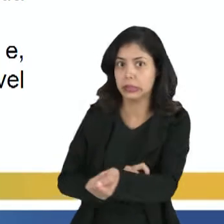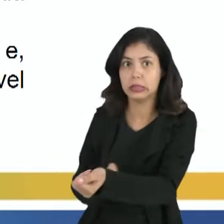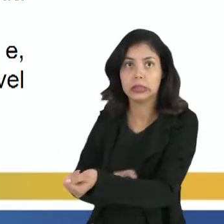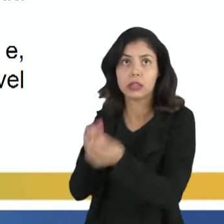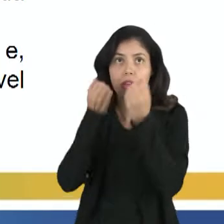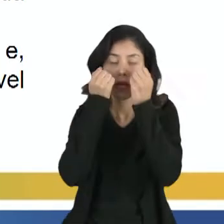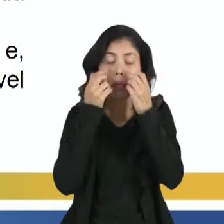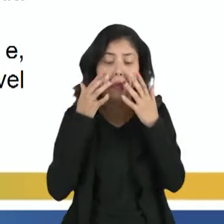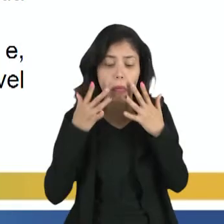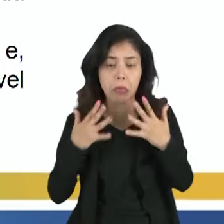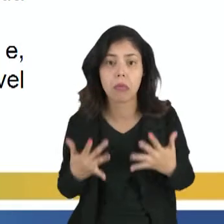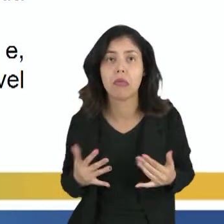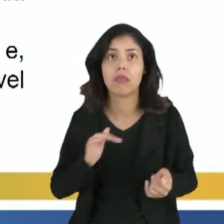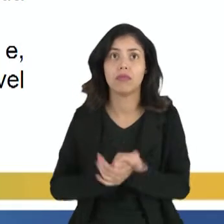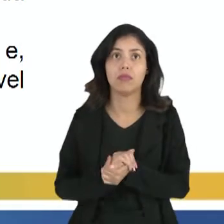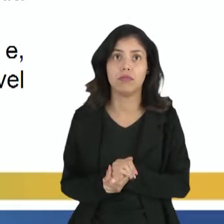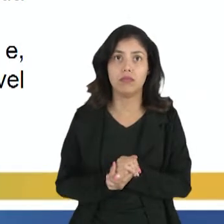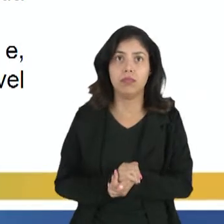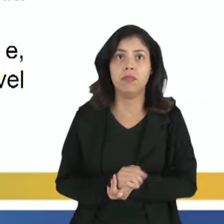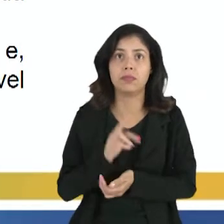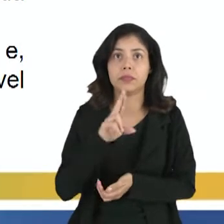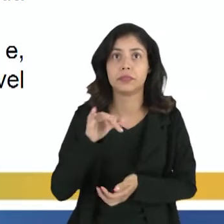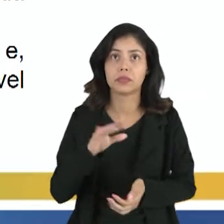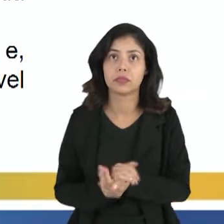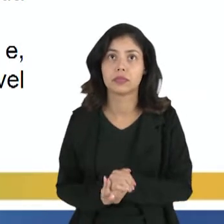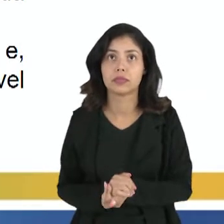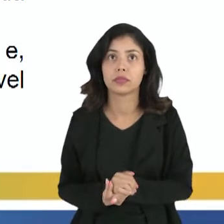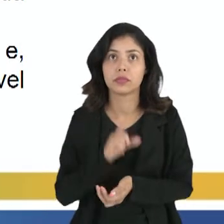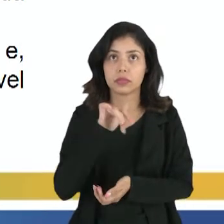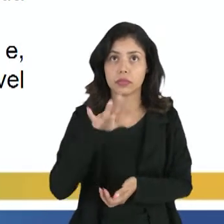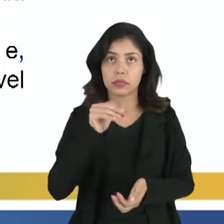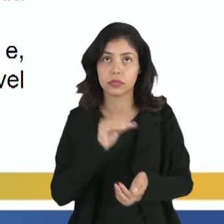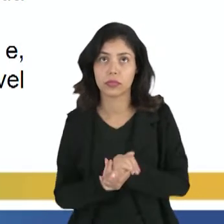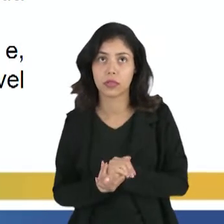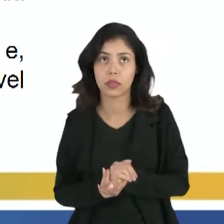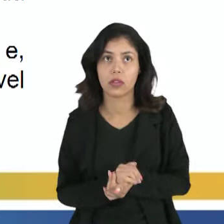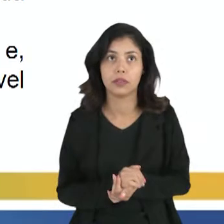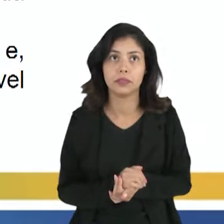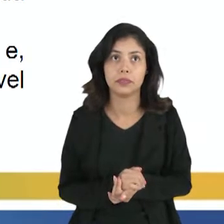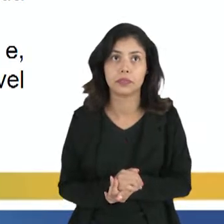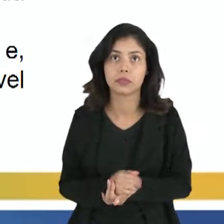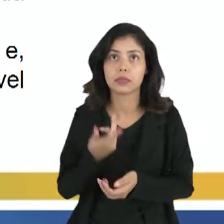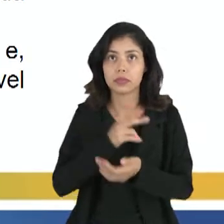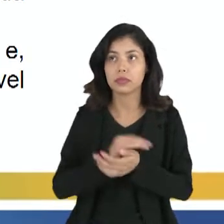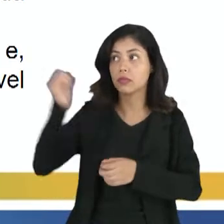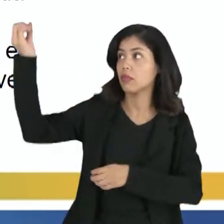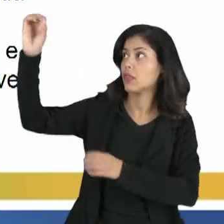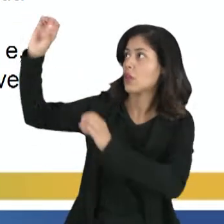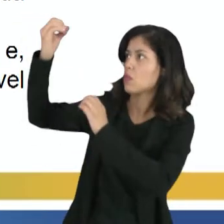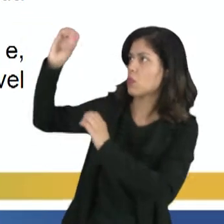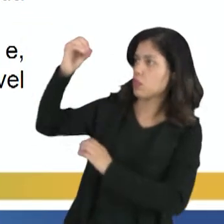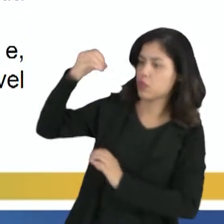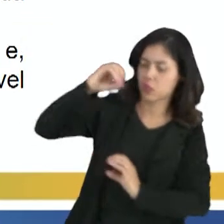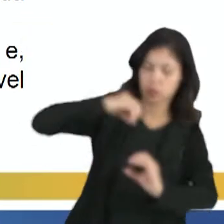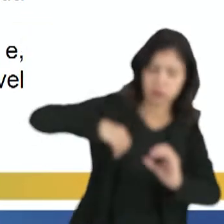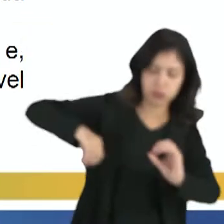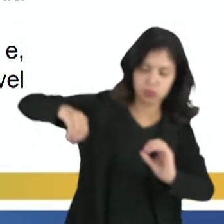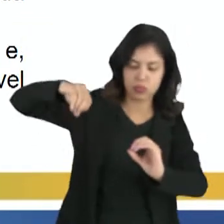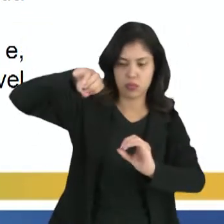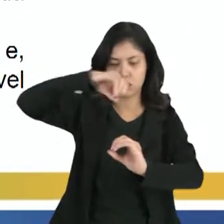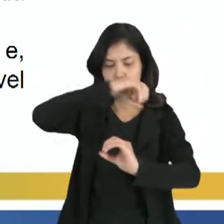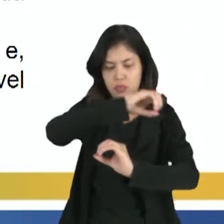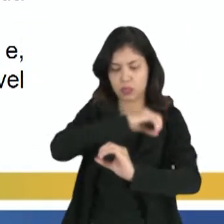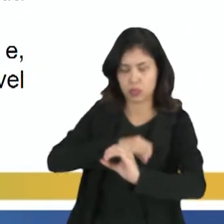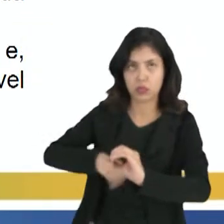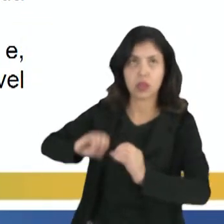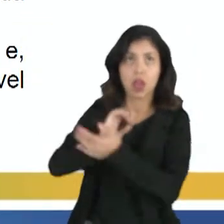que choravam meio desgrenhadas e aludiam a um cometa que andava pelo céu,